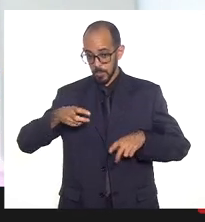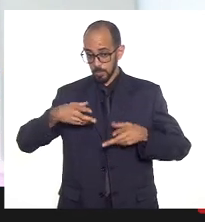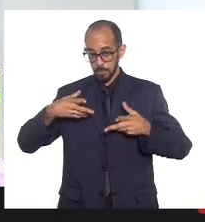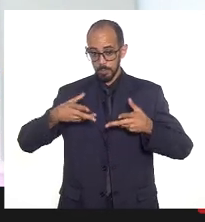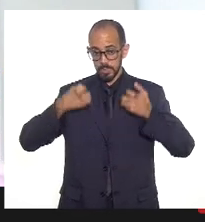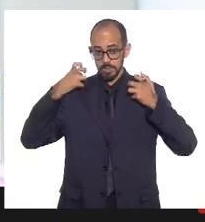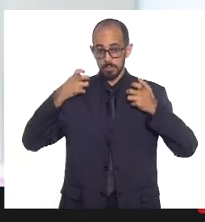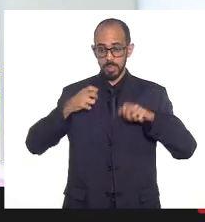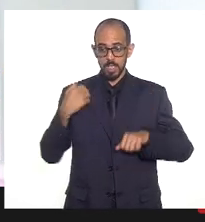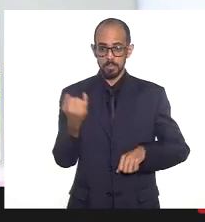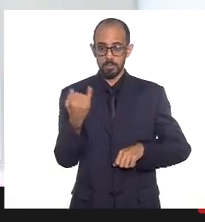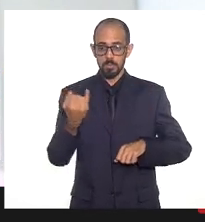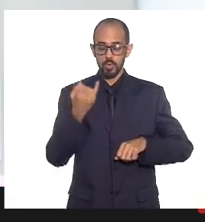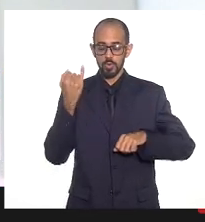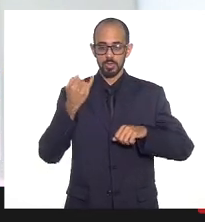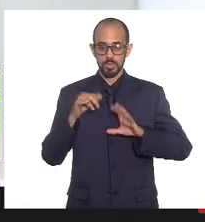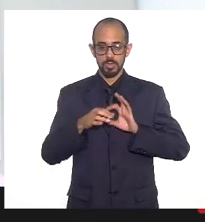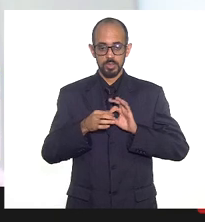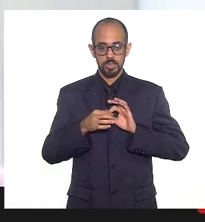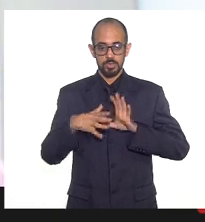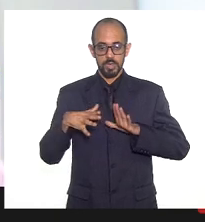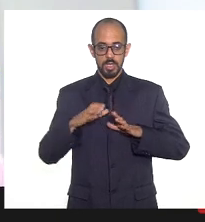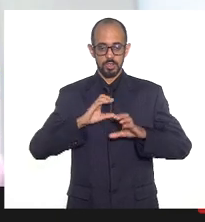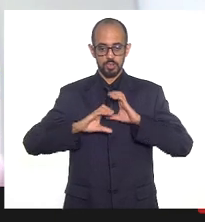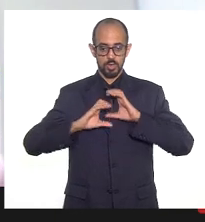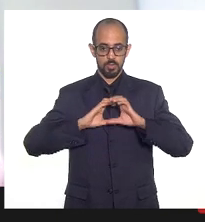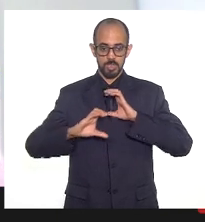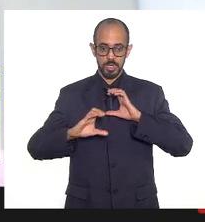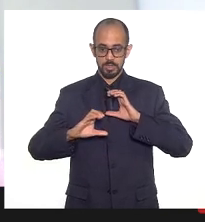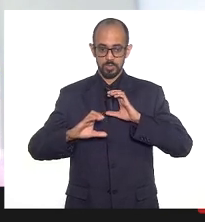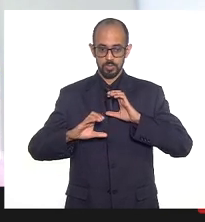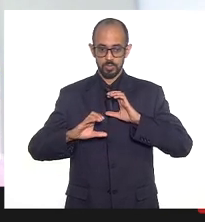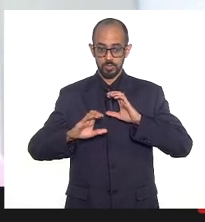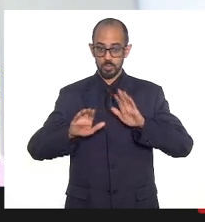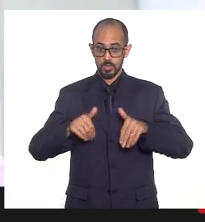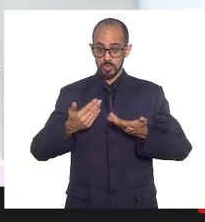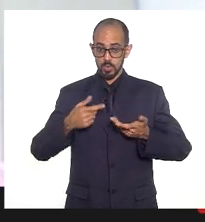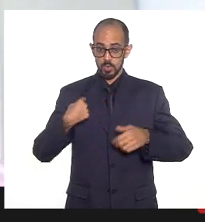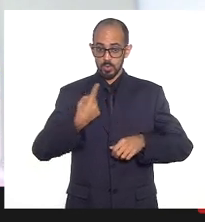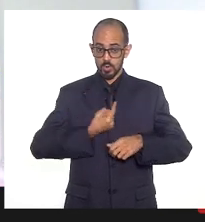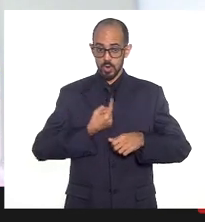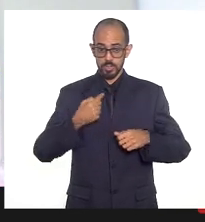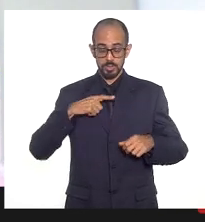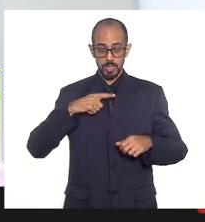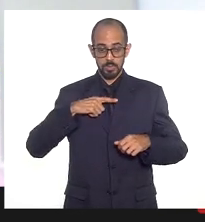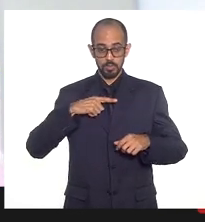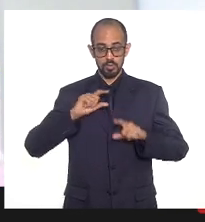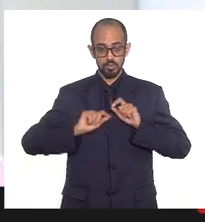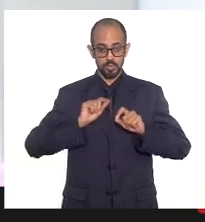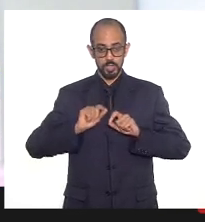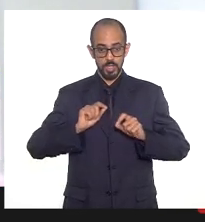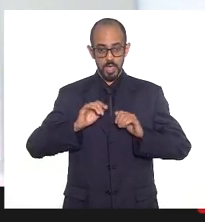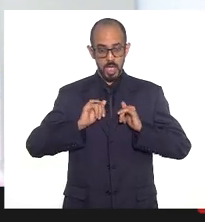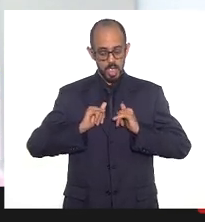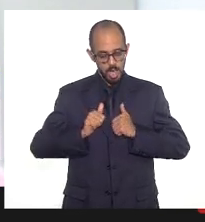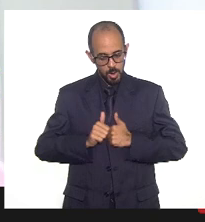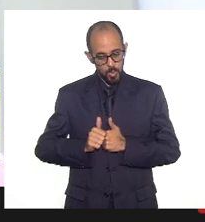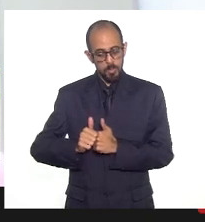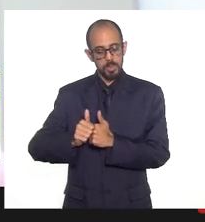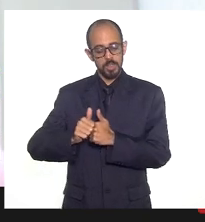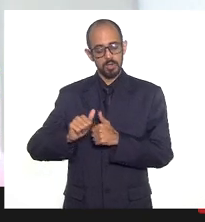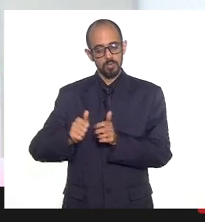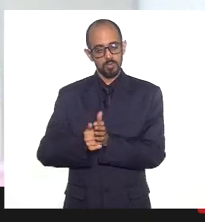se democratizar a comunicação. A gente tem acompanhado, né, várias